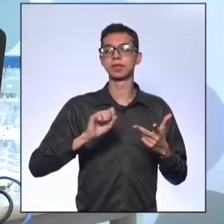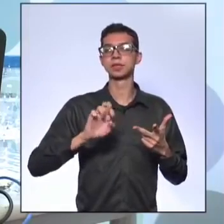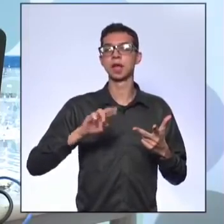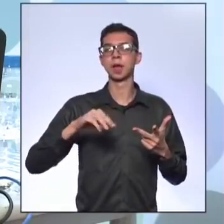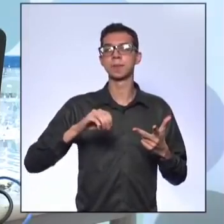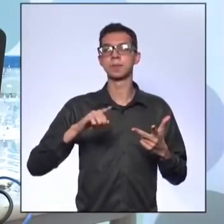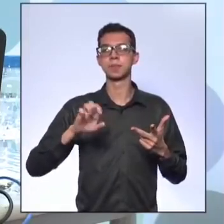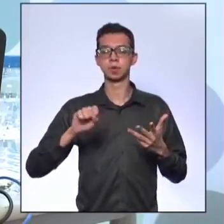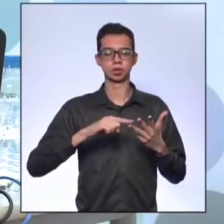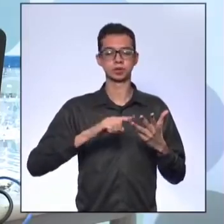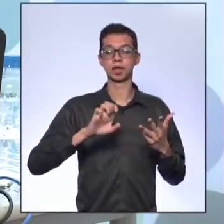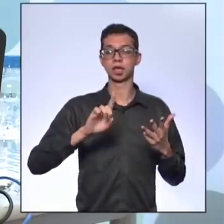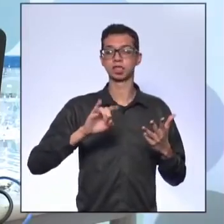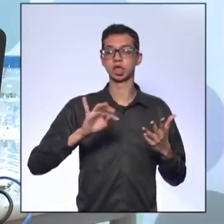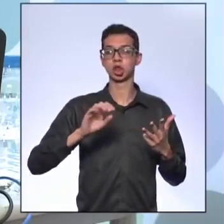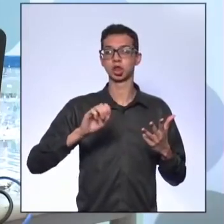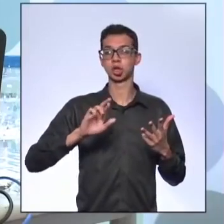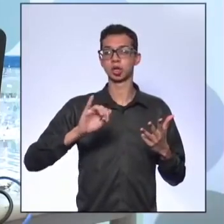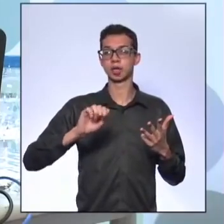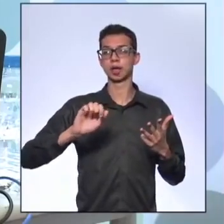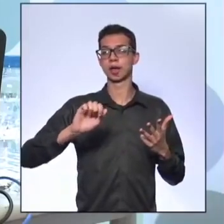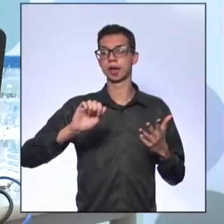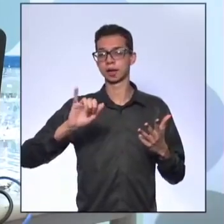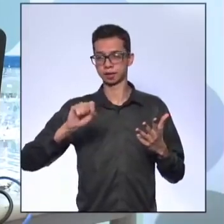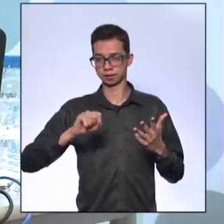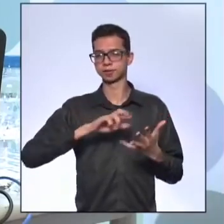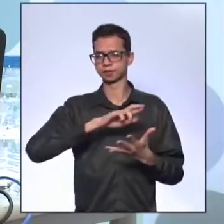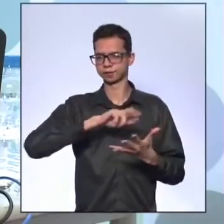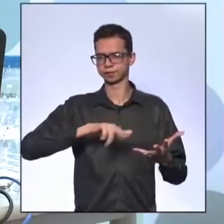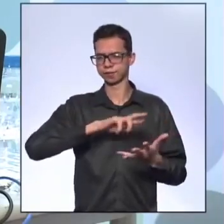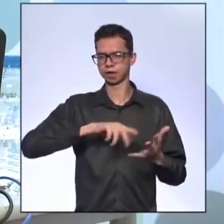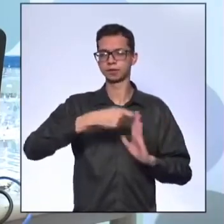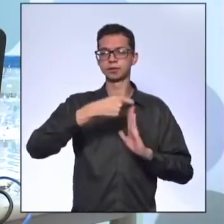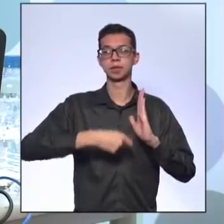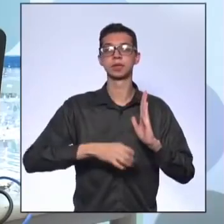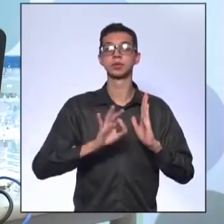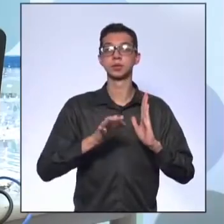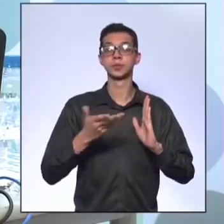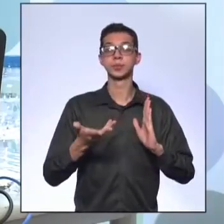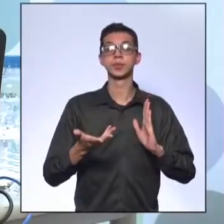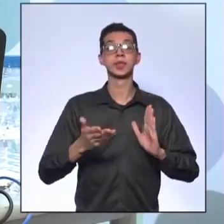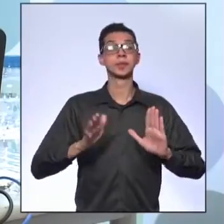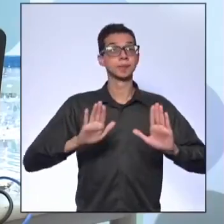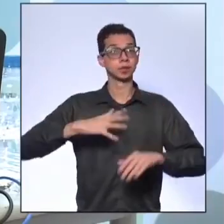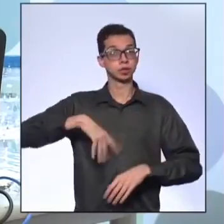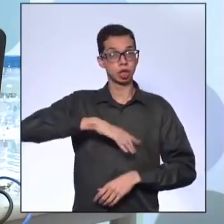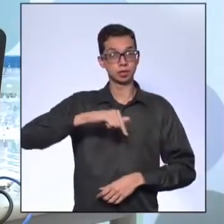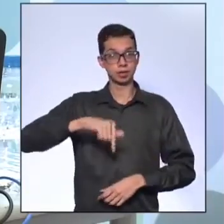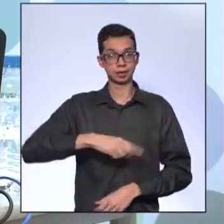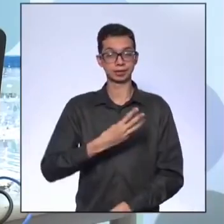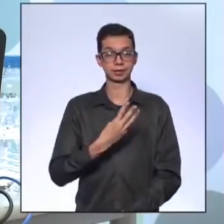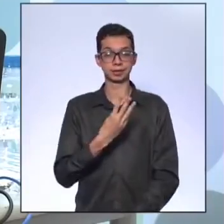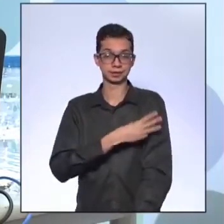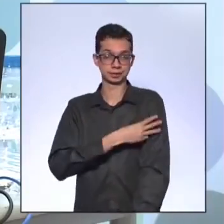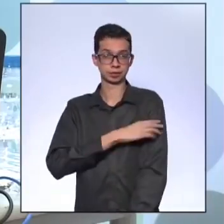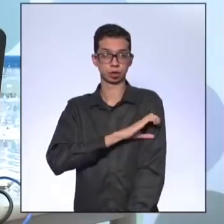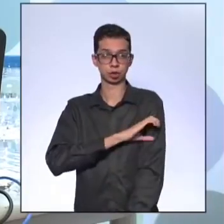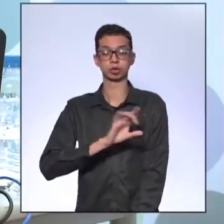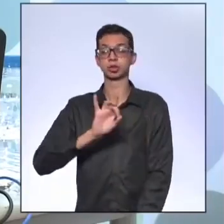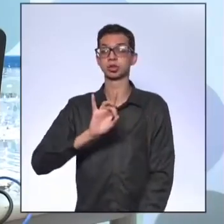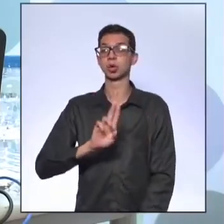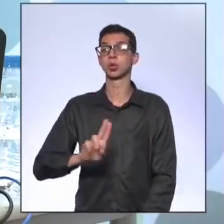vários gêneros textuais, tá? Que está aí dentro do texto dissertativo argumentativo. Nós aqui no terceiro ano ensino médio trabalhamos